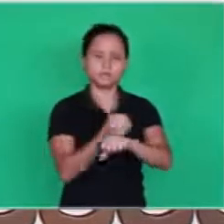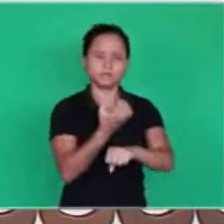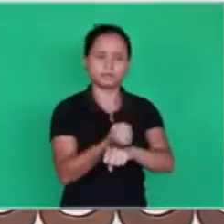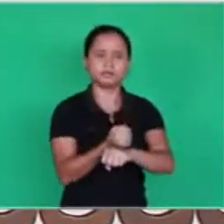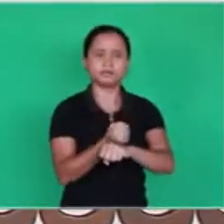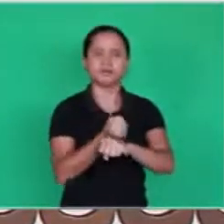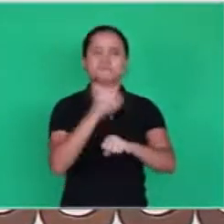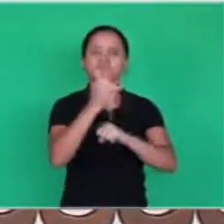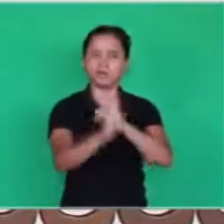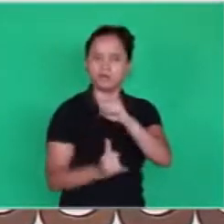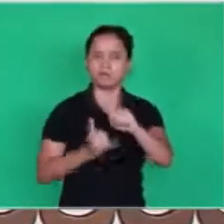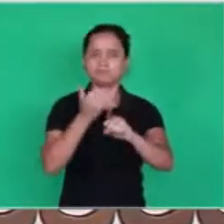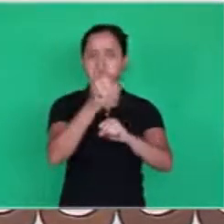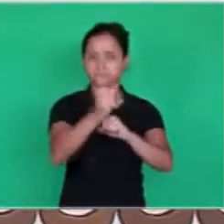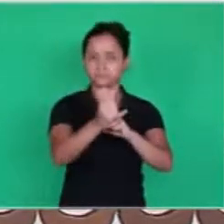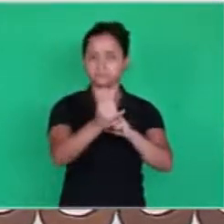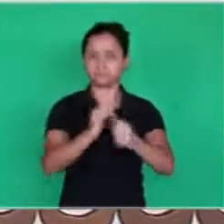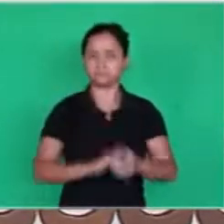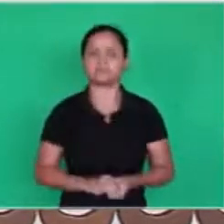átomos, átomos. E eles